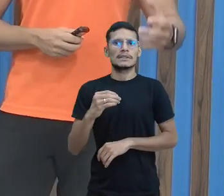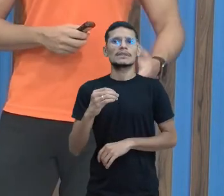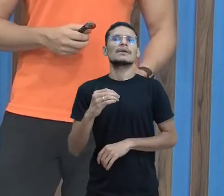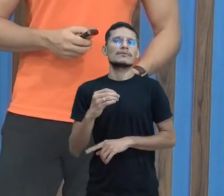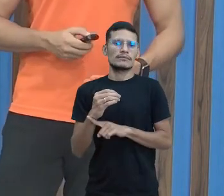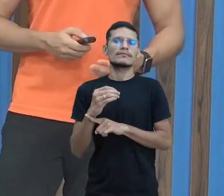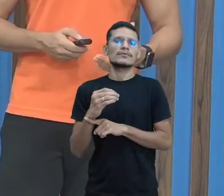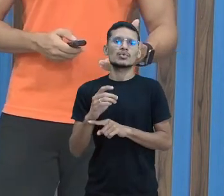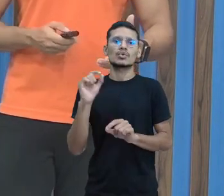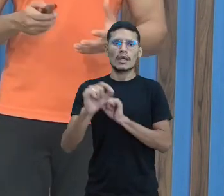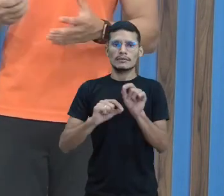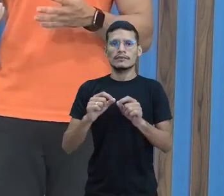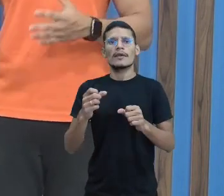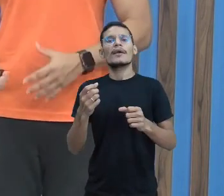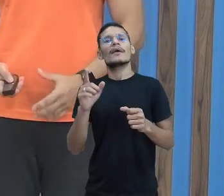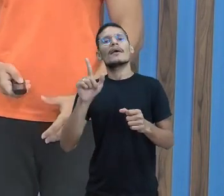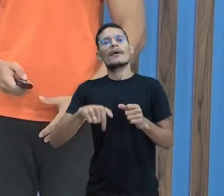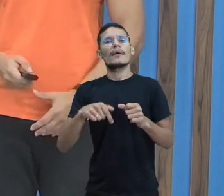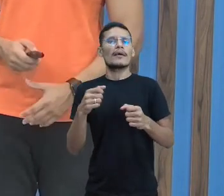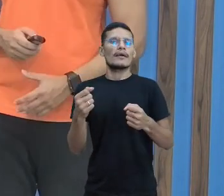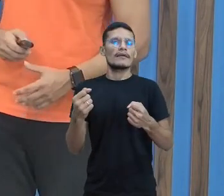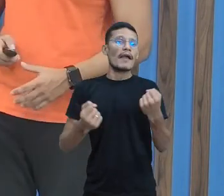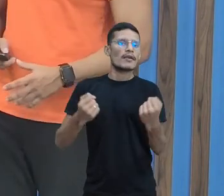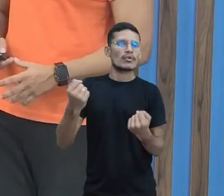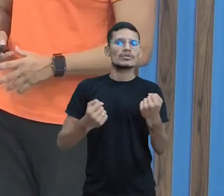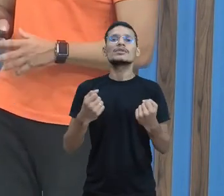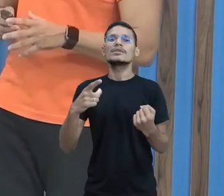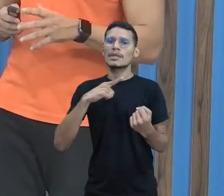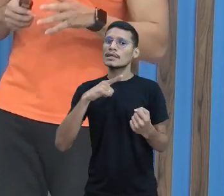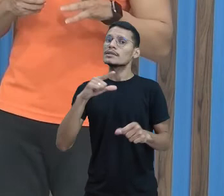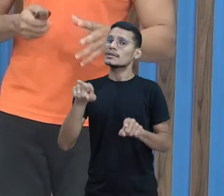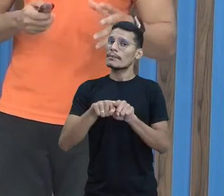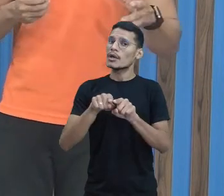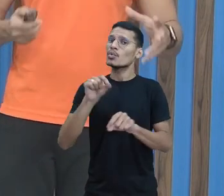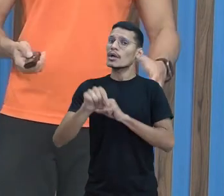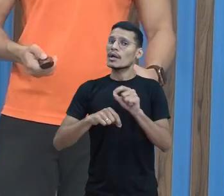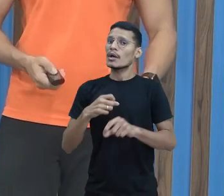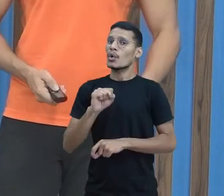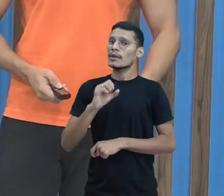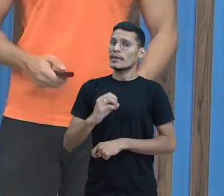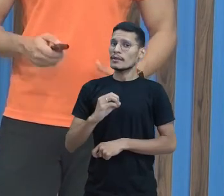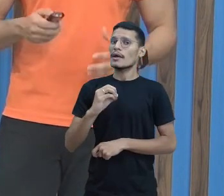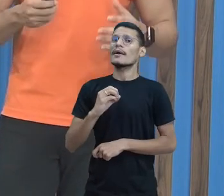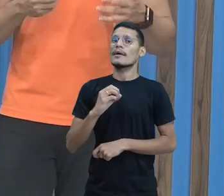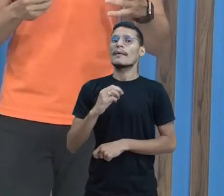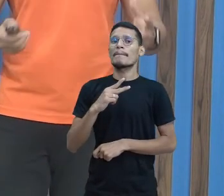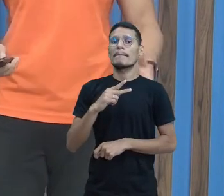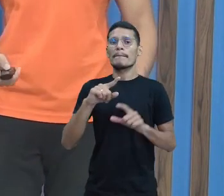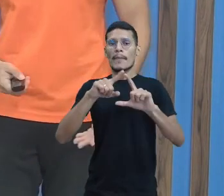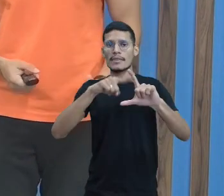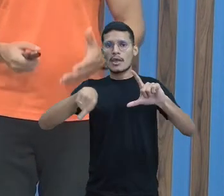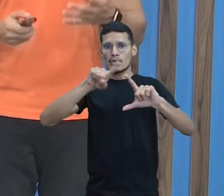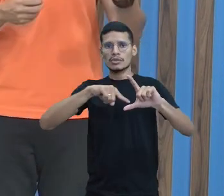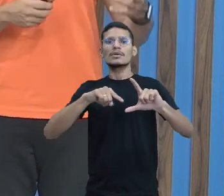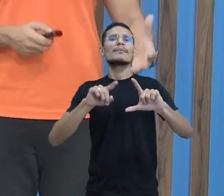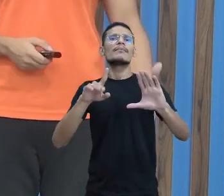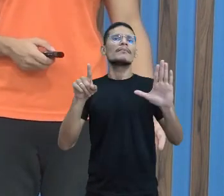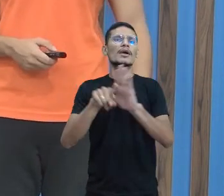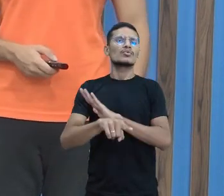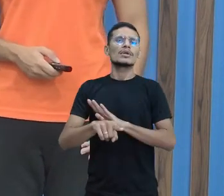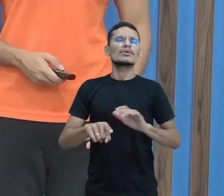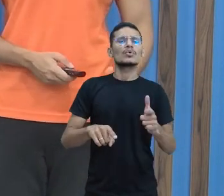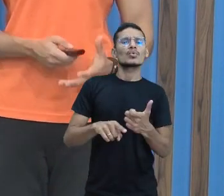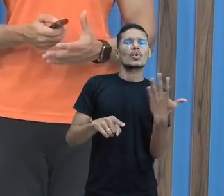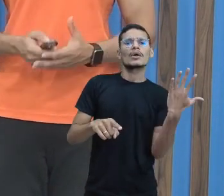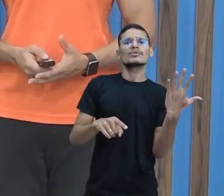E nesse total aí de 30 veículos, a gente vai ter também um total de 80 pneus. E a pergunta que fica é, quantos